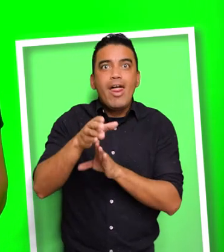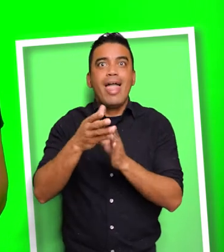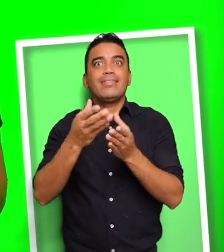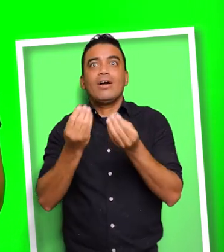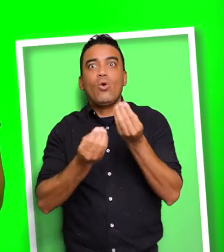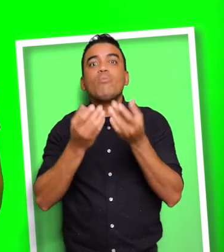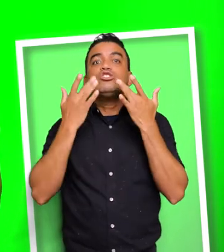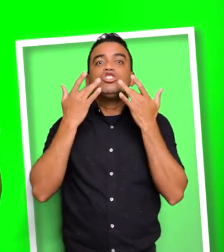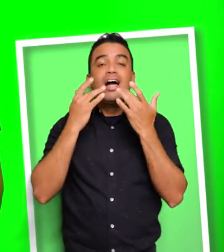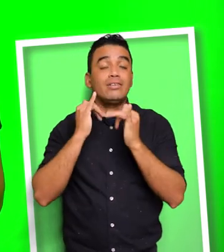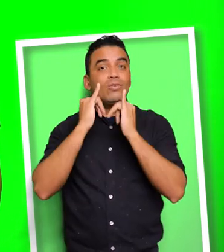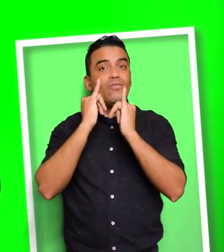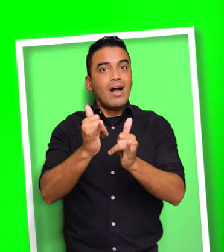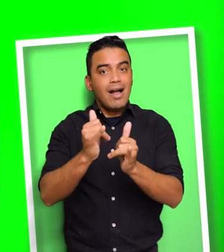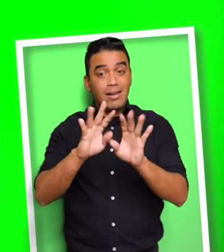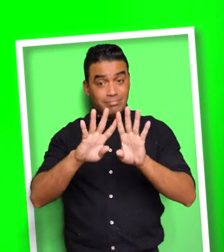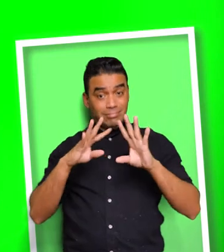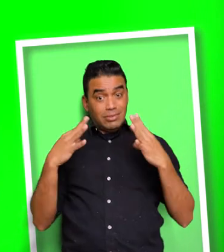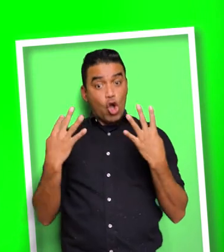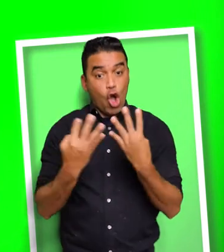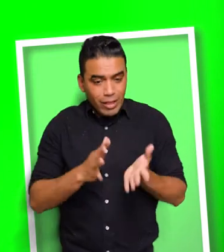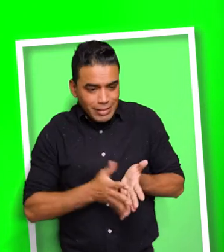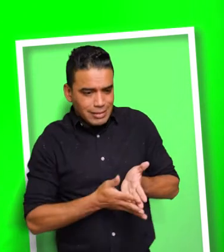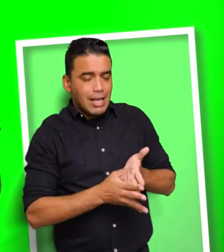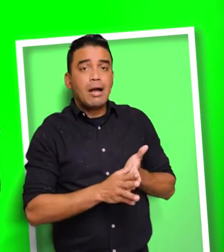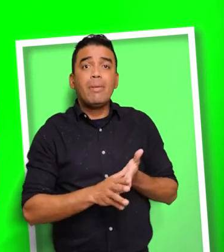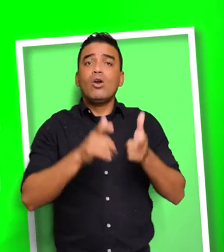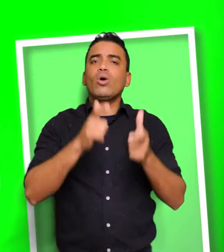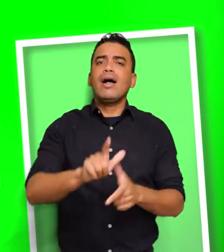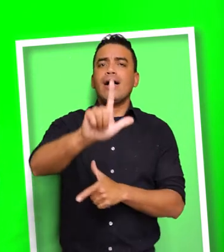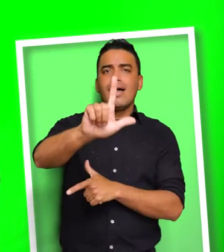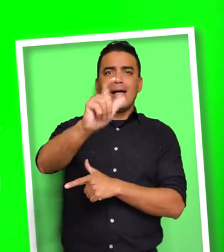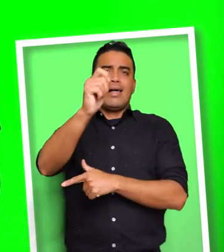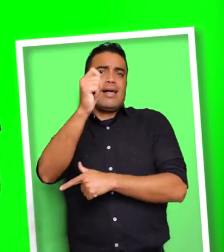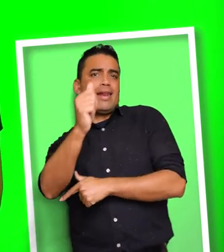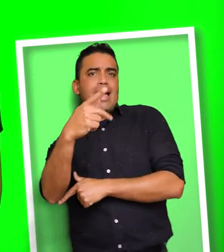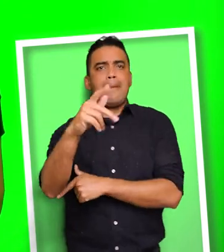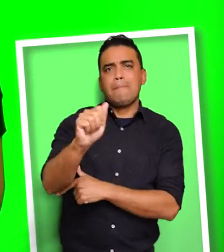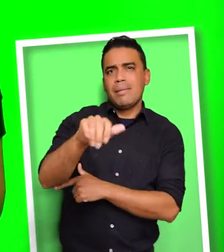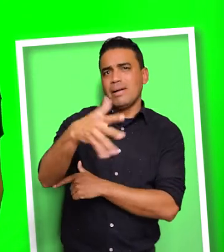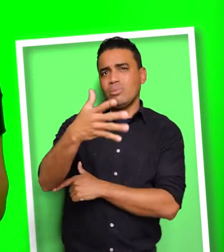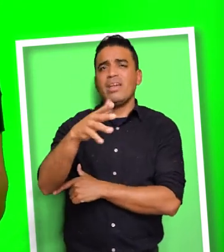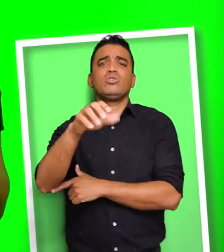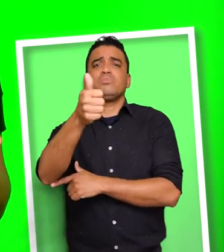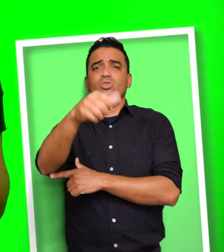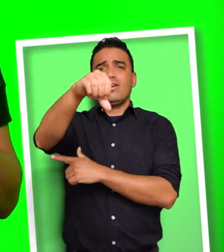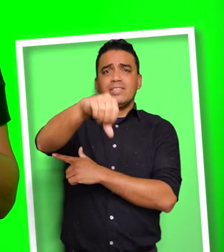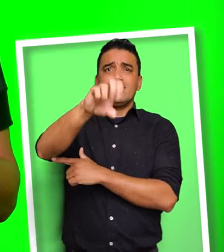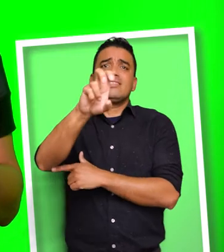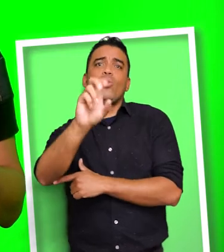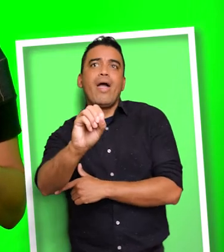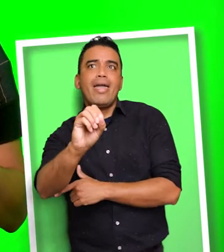a peça, né? Ela diz, aquela roda de samba diz, você está na Lapa em meados da década de 50, porque você está